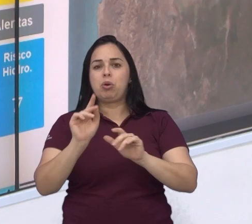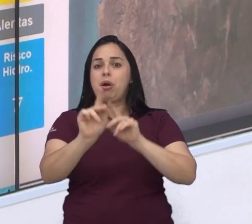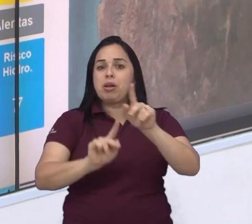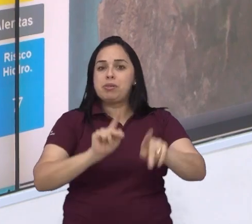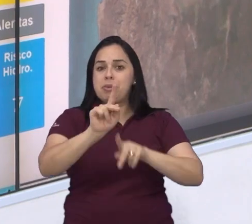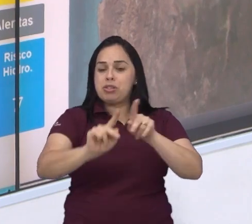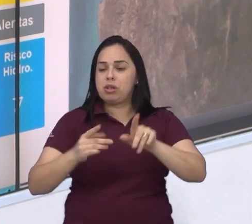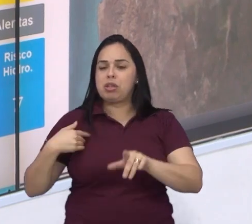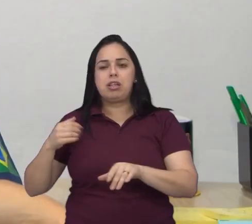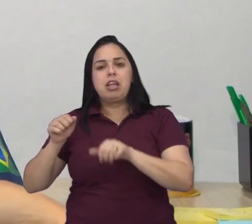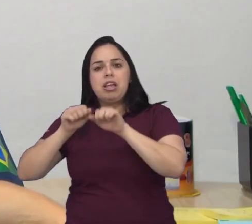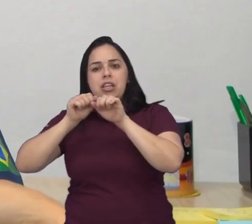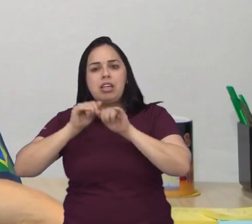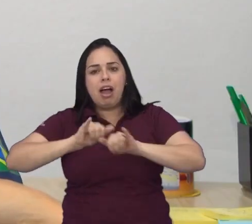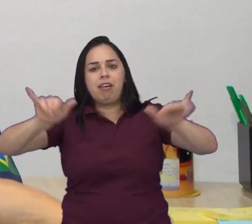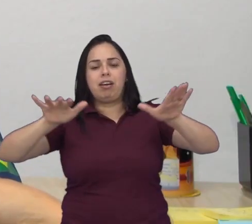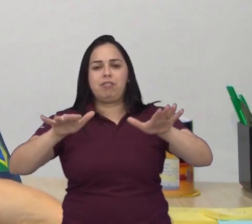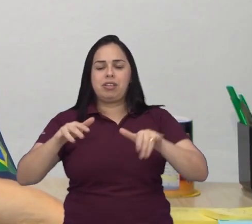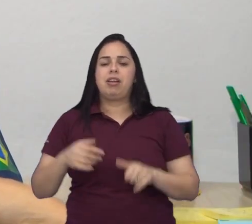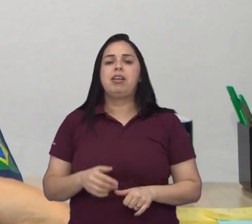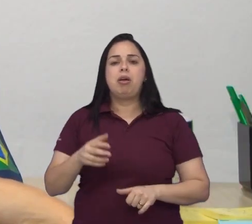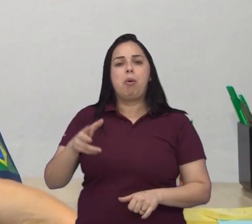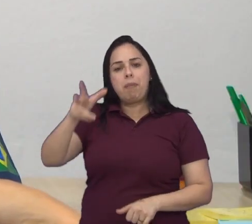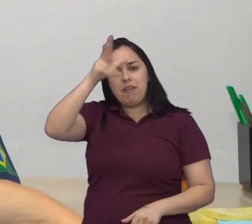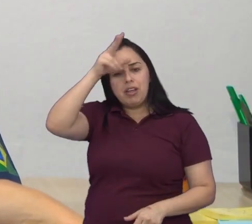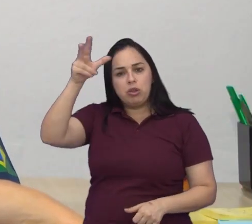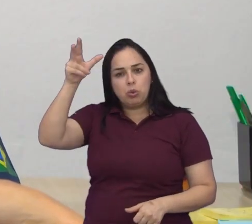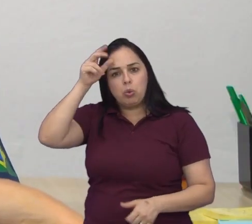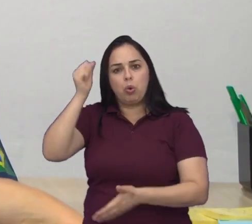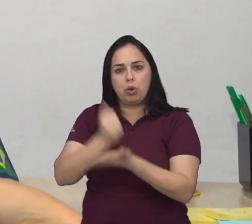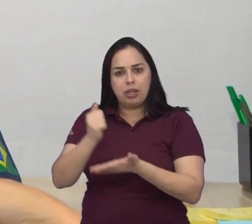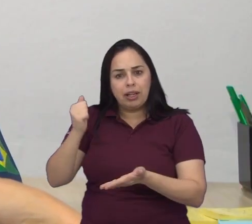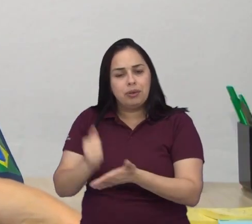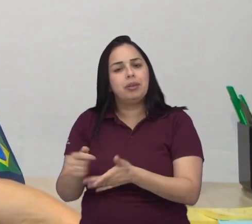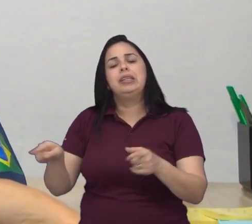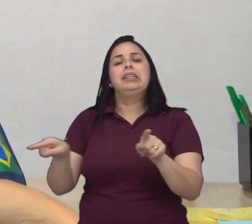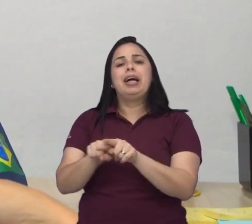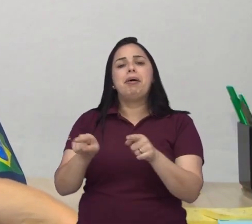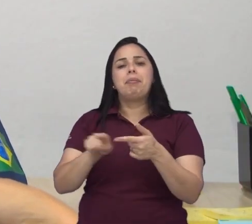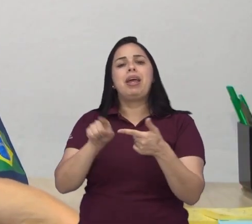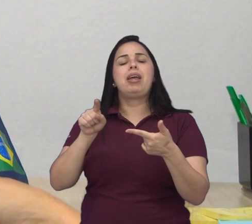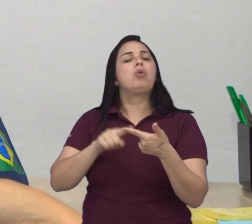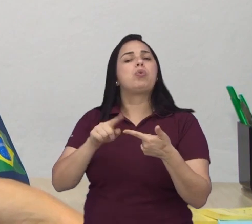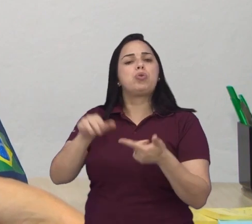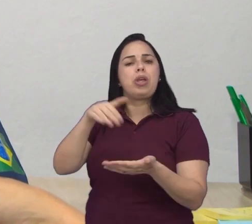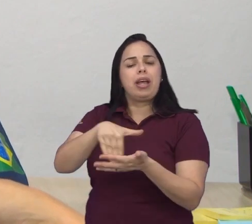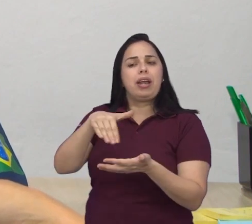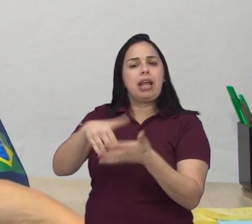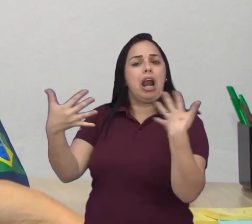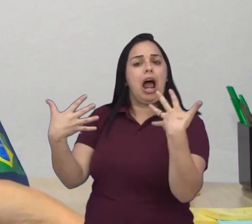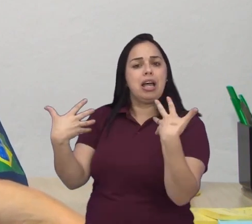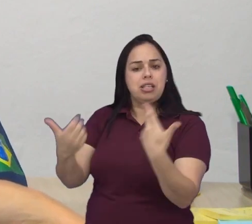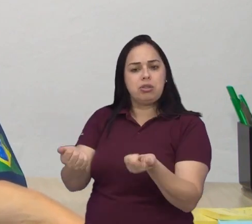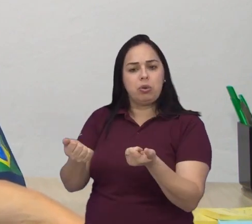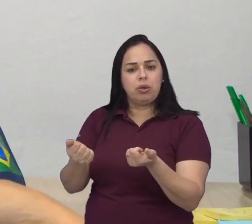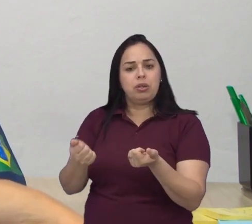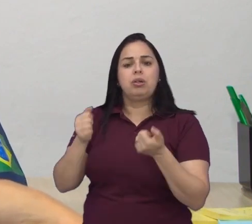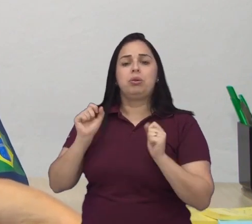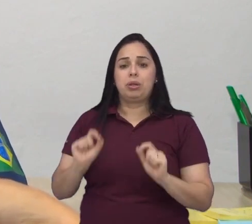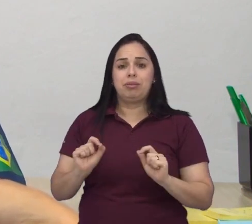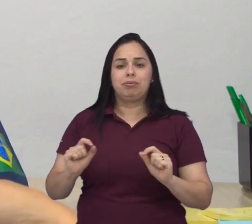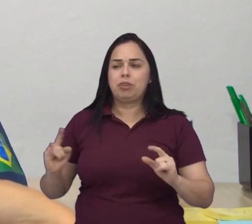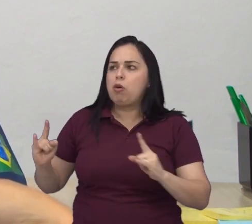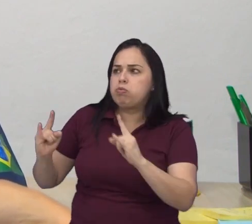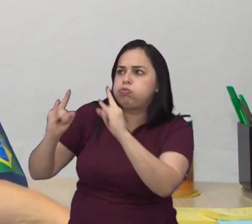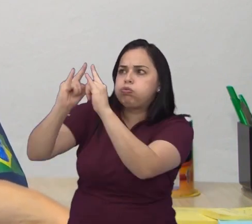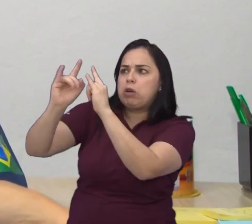de alertas. A prefeitura acabou de contratar, o prefeito autorizou, o nosso secretário também, né, comprou essa ideia de a gente ter